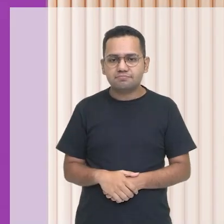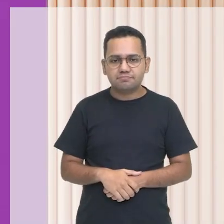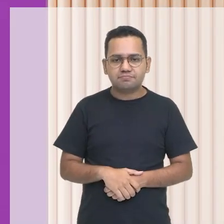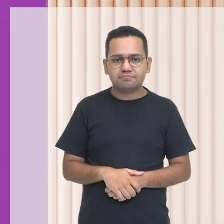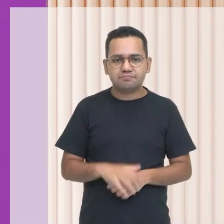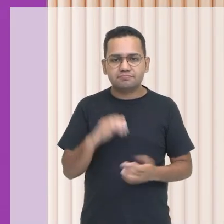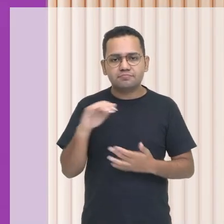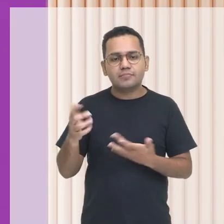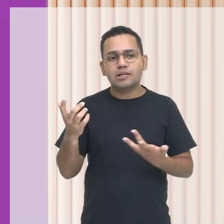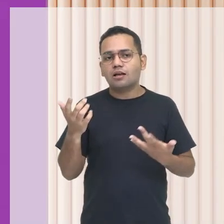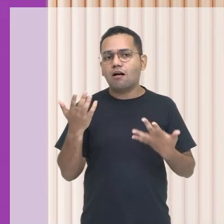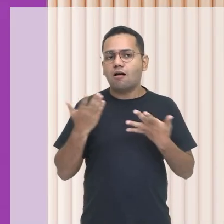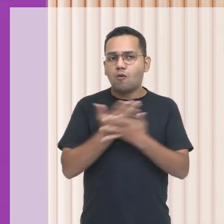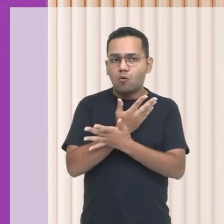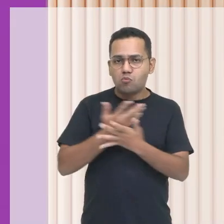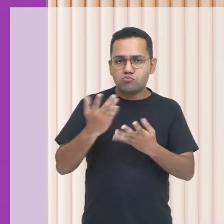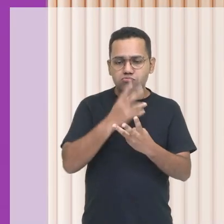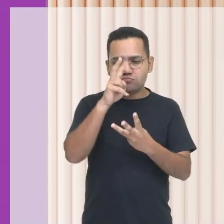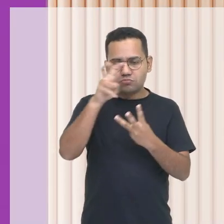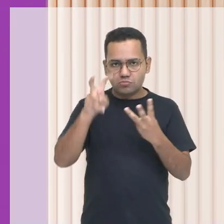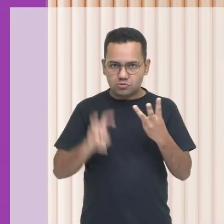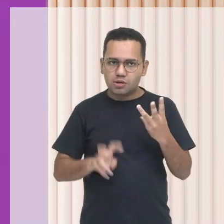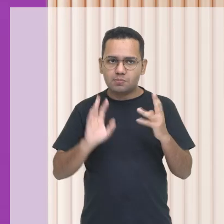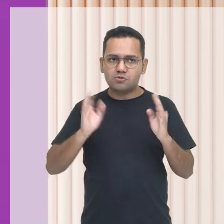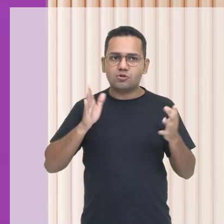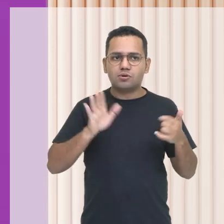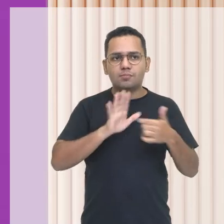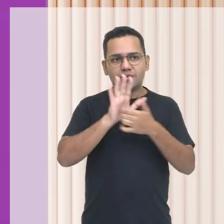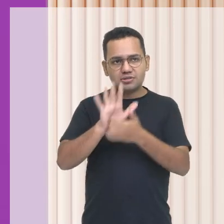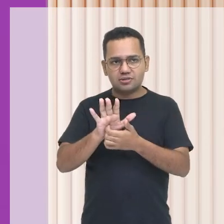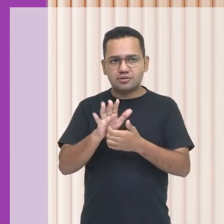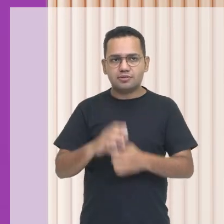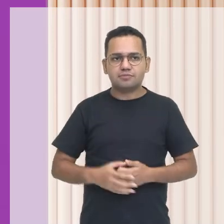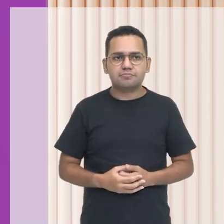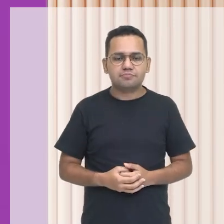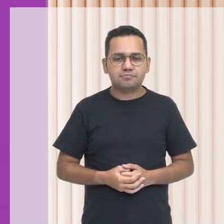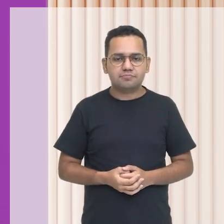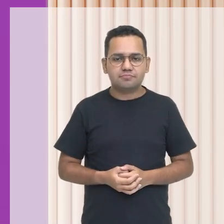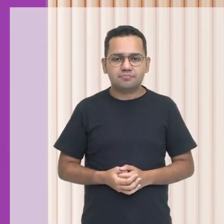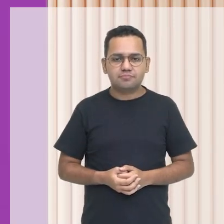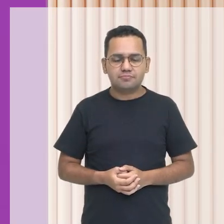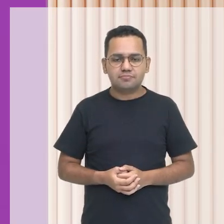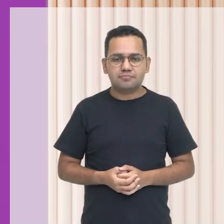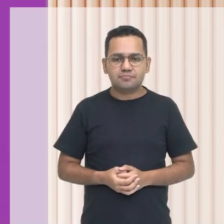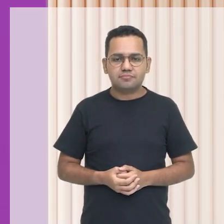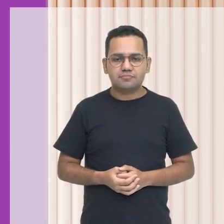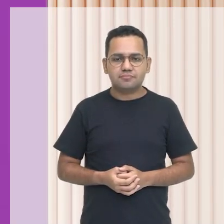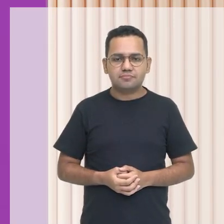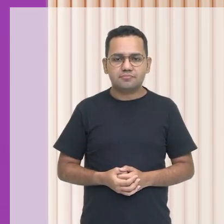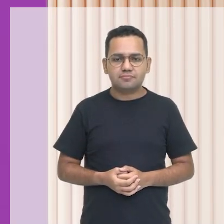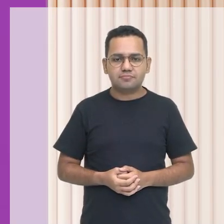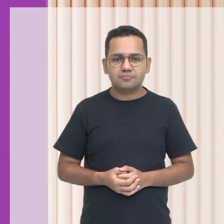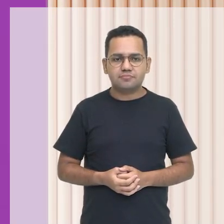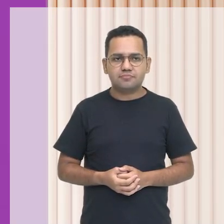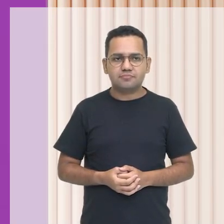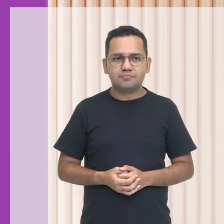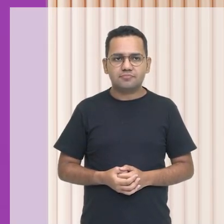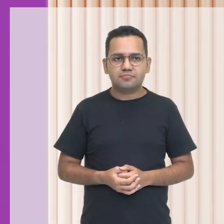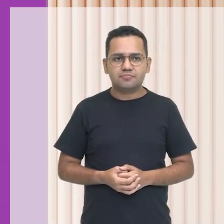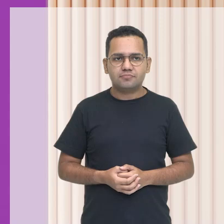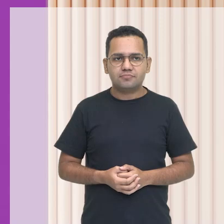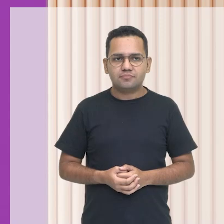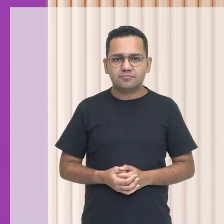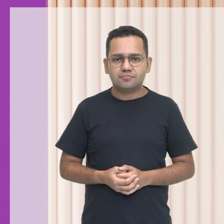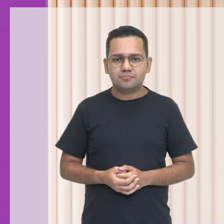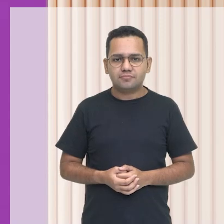foram aqui alguns dos temas, né? Que nós escolhemos aqui para apresentar nessa primeira parte aqui da revisão. Lembro mais uma vez vocês,